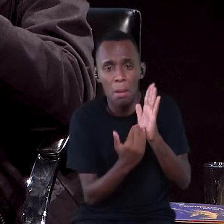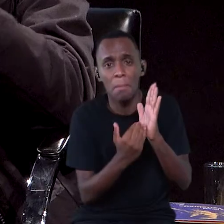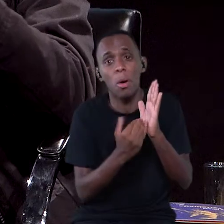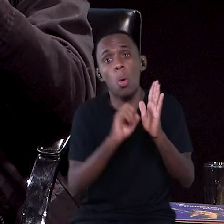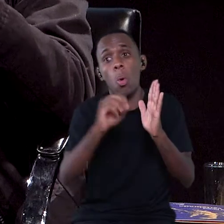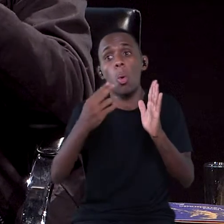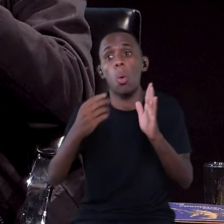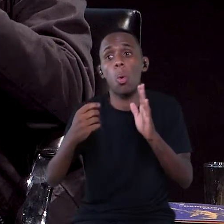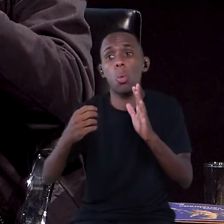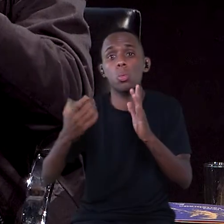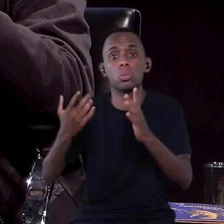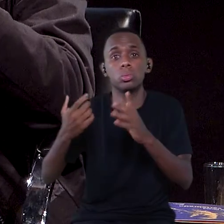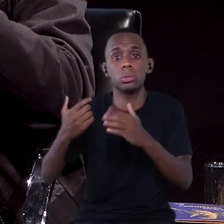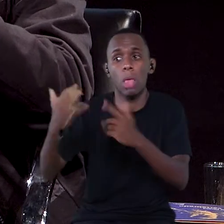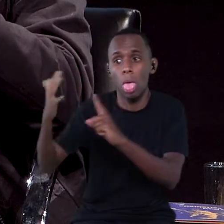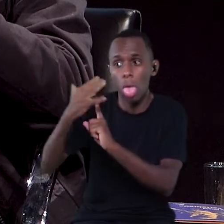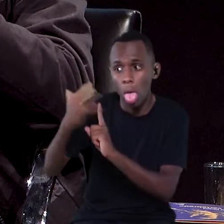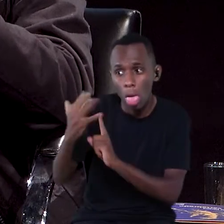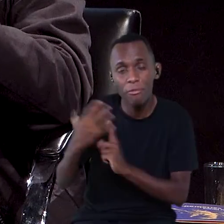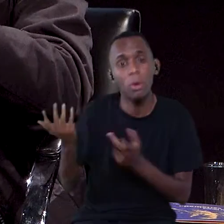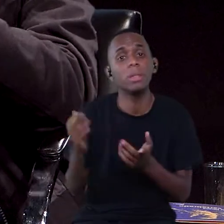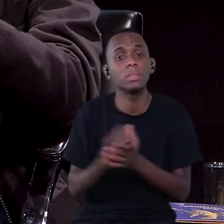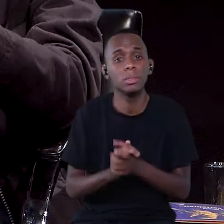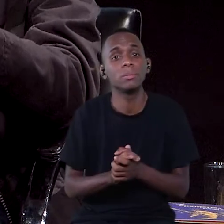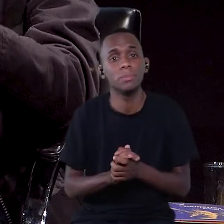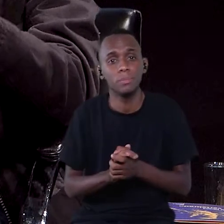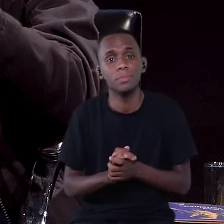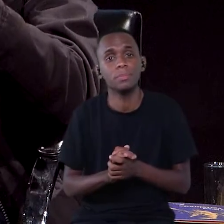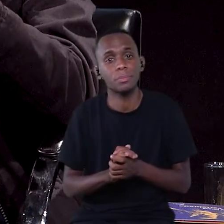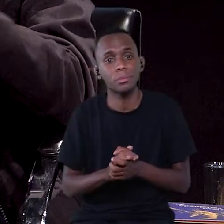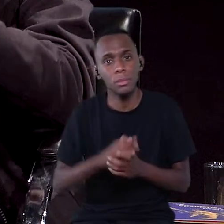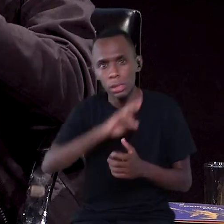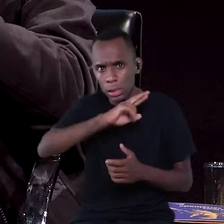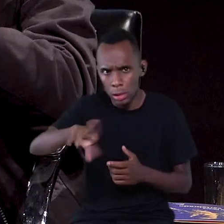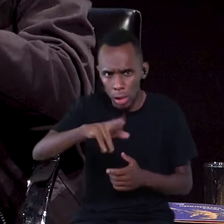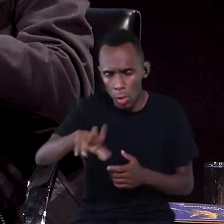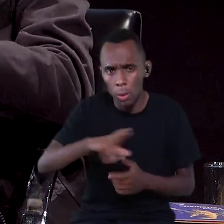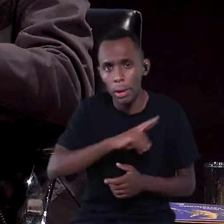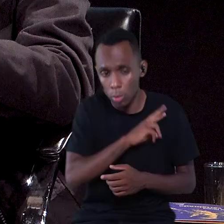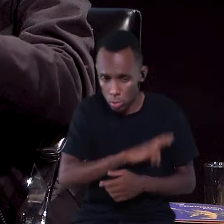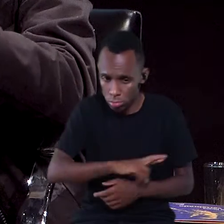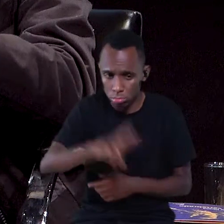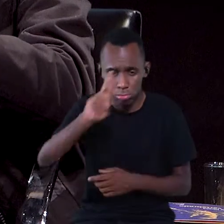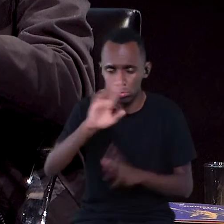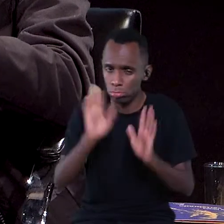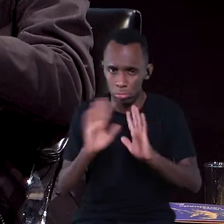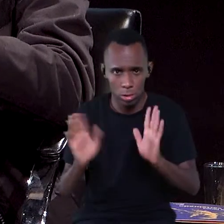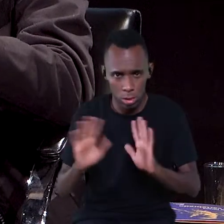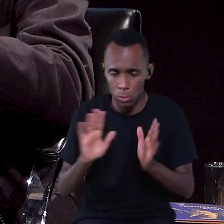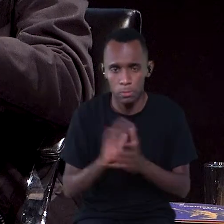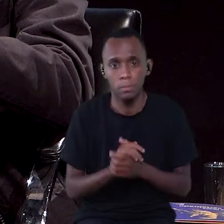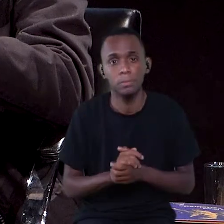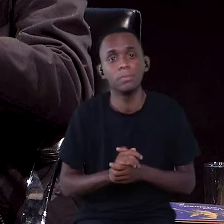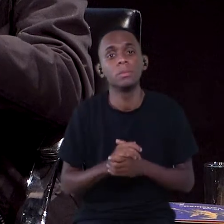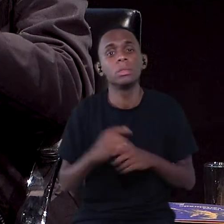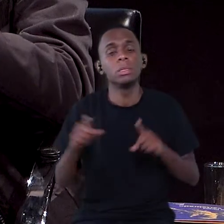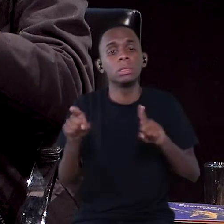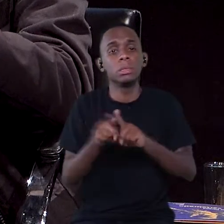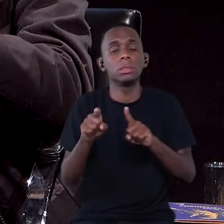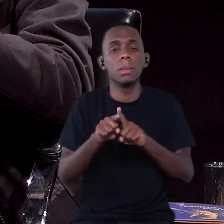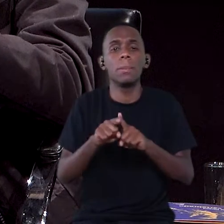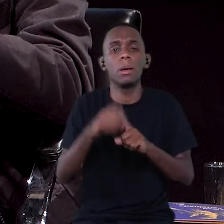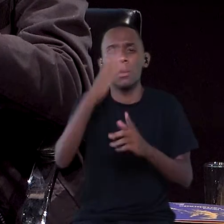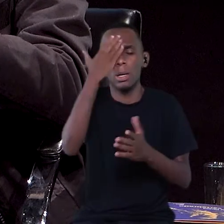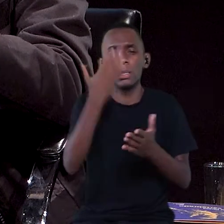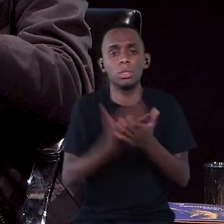vida. Embora trabalhe muito com a ideia de uma transcendência, não é religioso, há uma crítica à religiosidade fácil. Há uma aposta